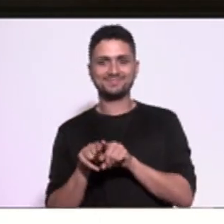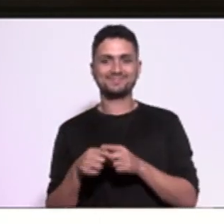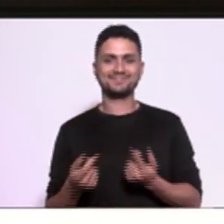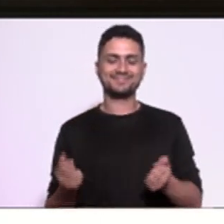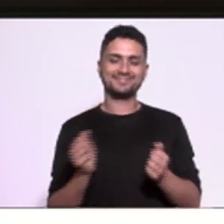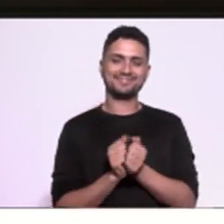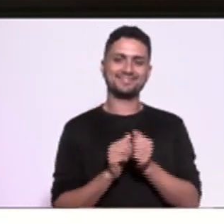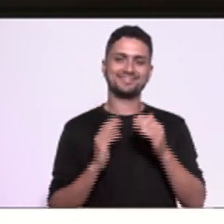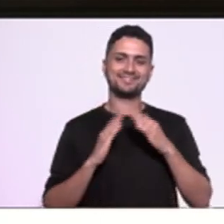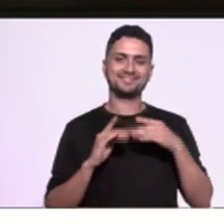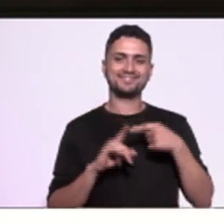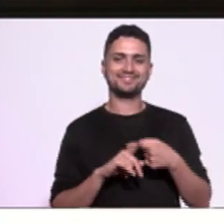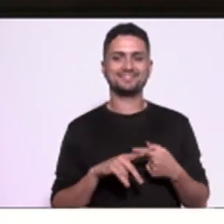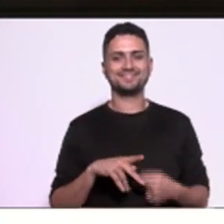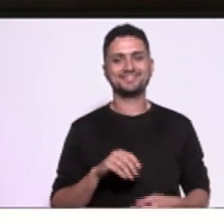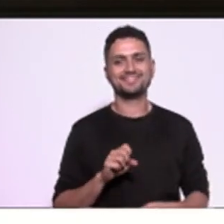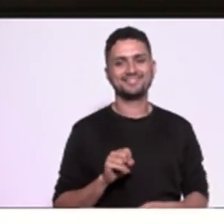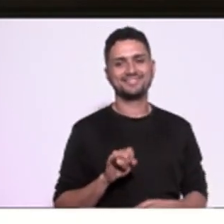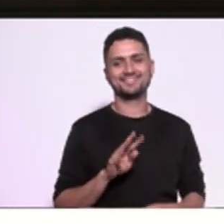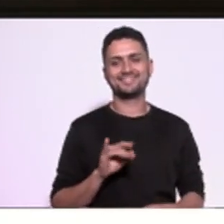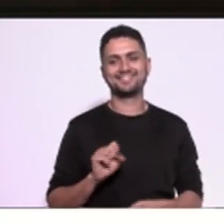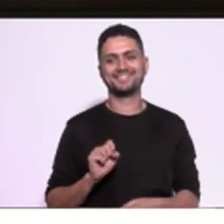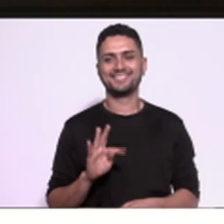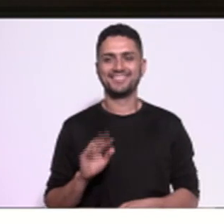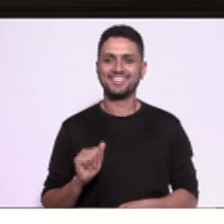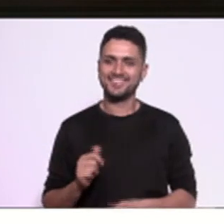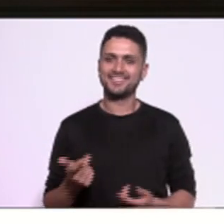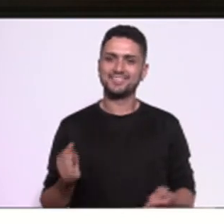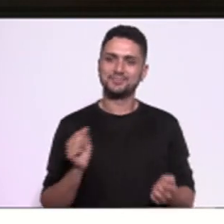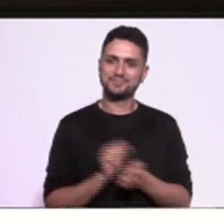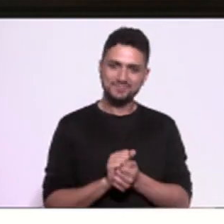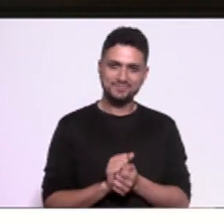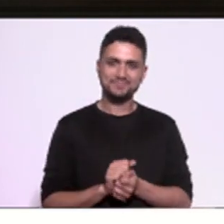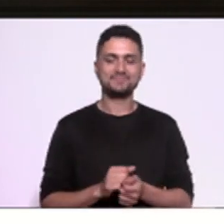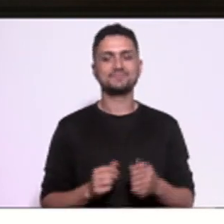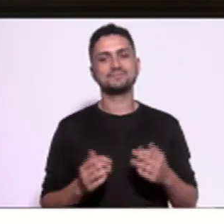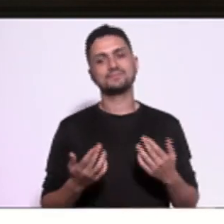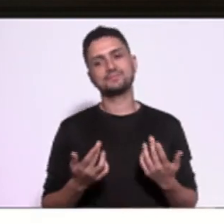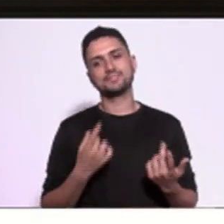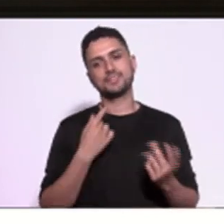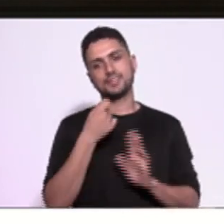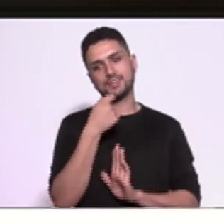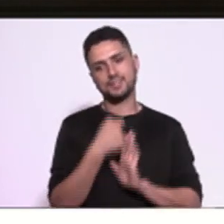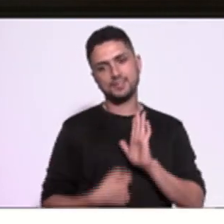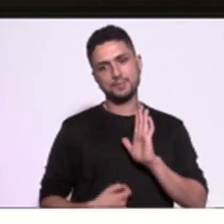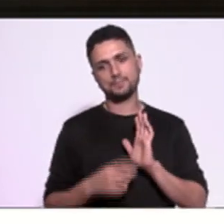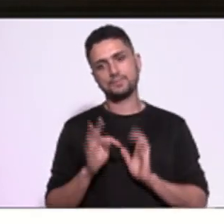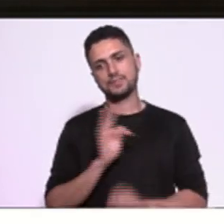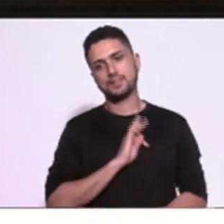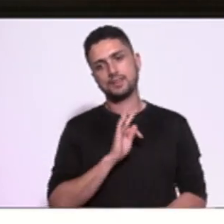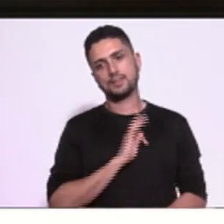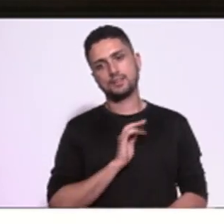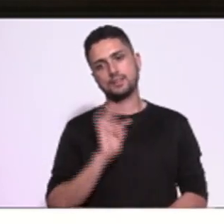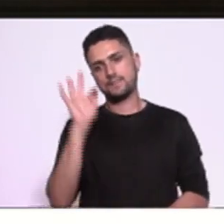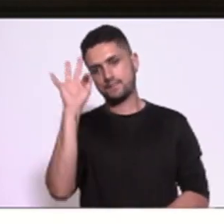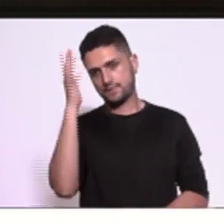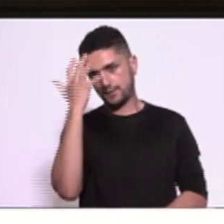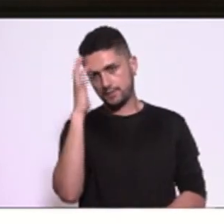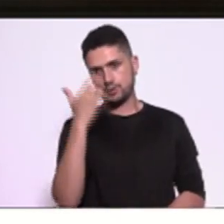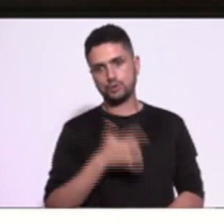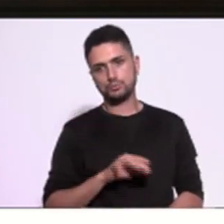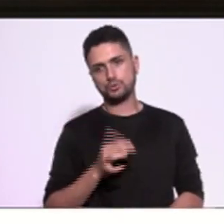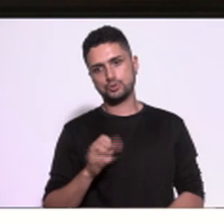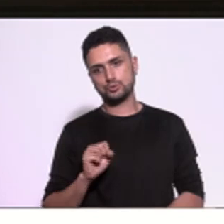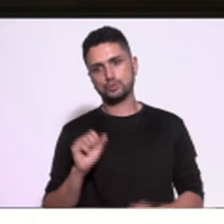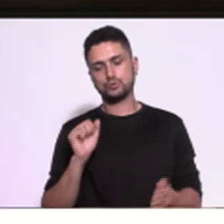por meio de um termo de cooperação técnica, assinado em fevereiro de 2018, entre esses dois